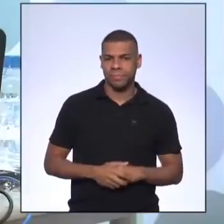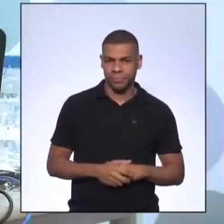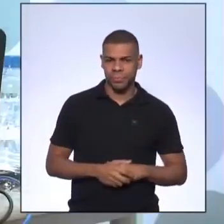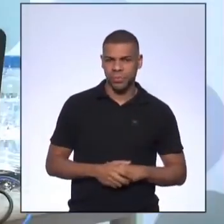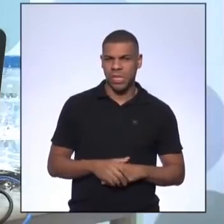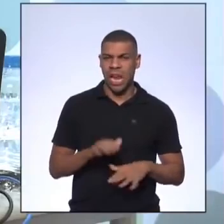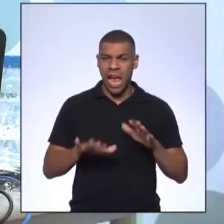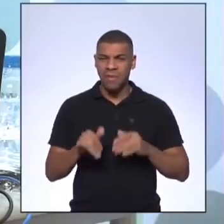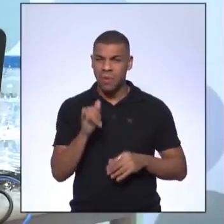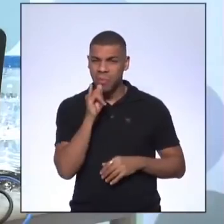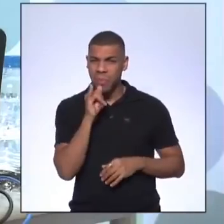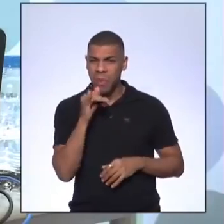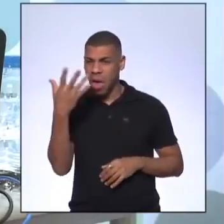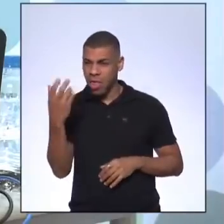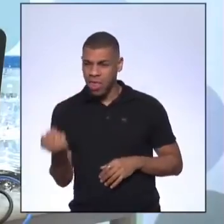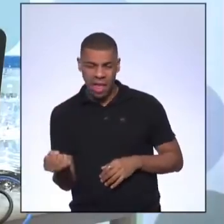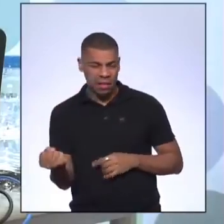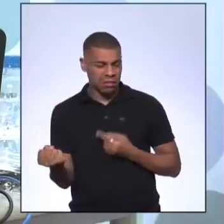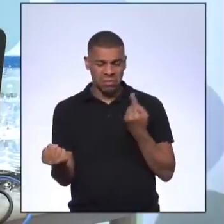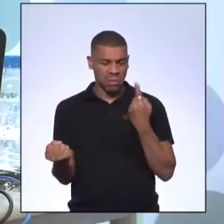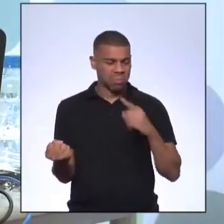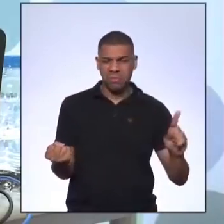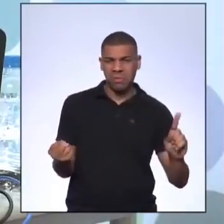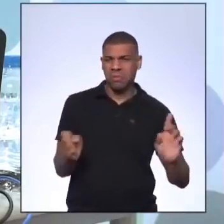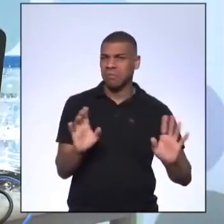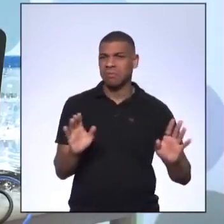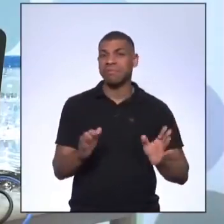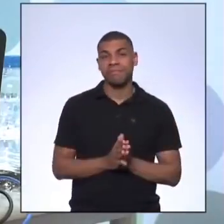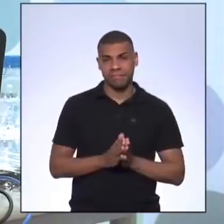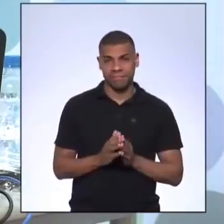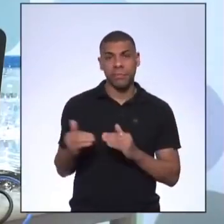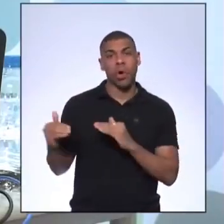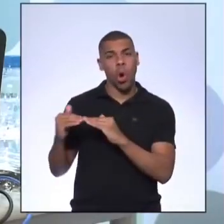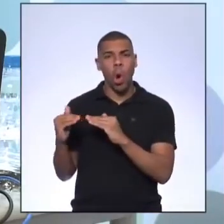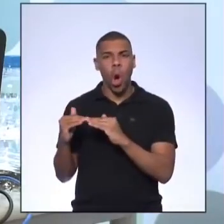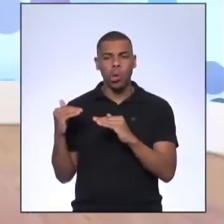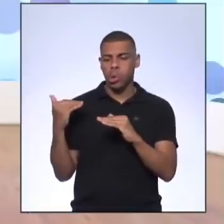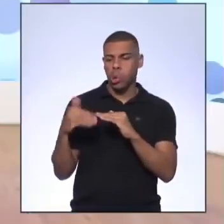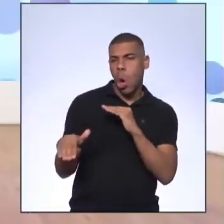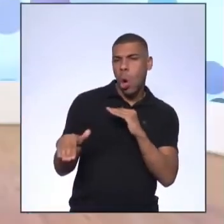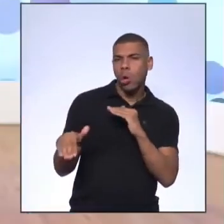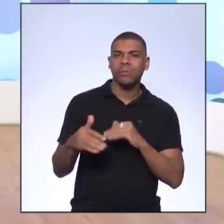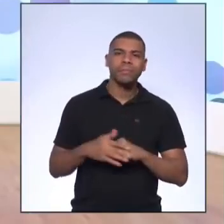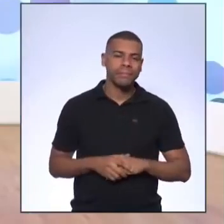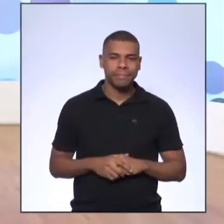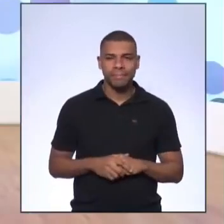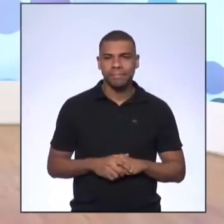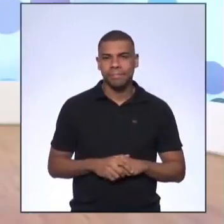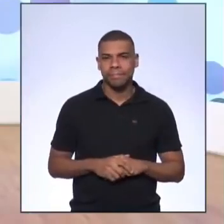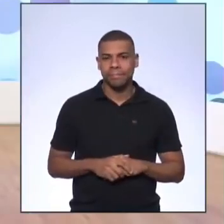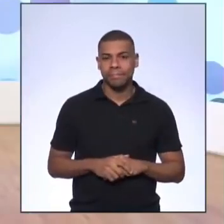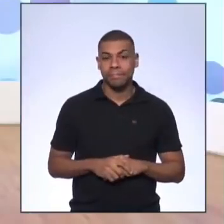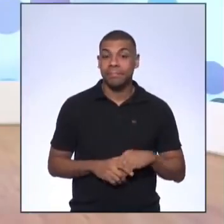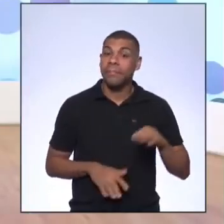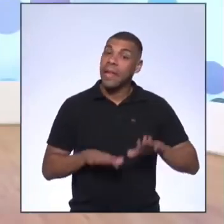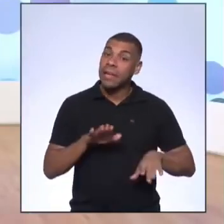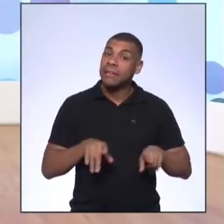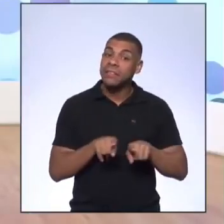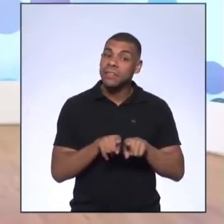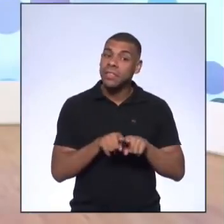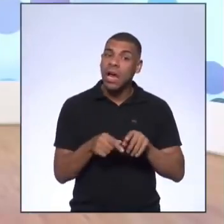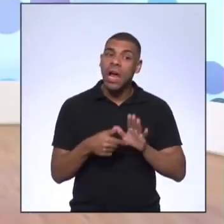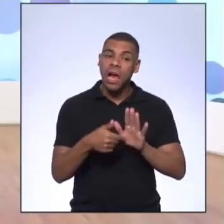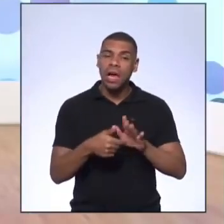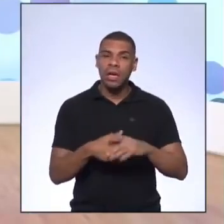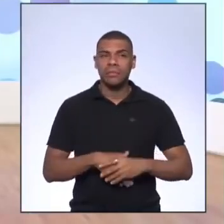a favor, é meio bom, meio ruim. Desculpe pelo Aí esse você meio coloca bom, meio ruim, mas eu já vi em redação. um argumento que vai de encontro ao que você colocou,